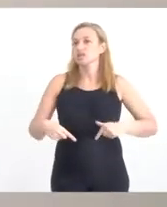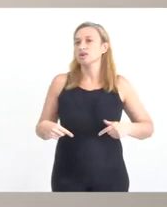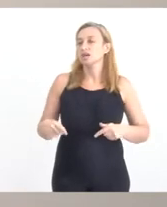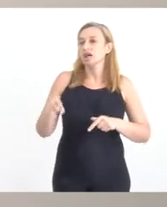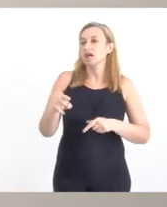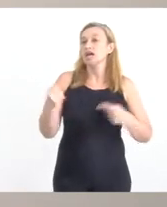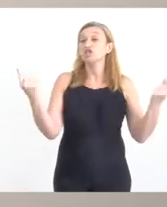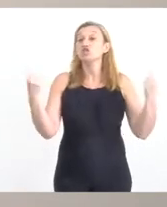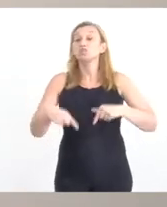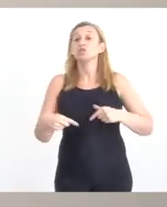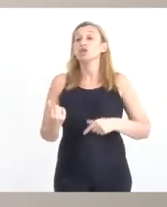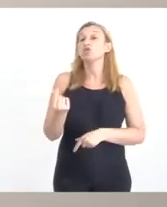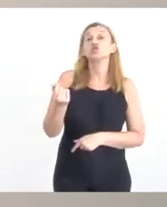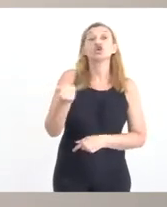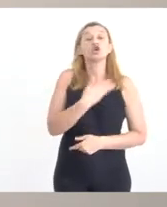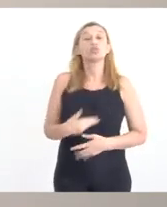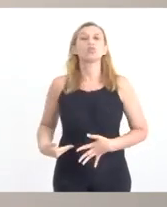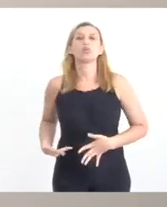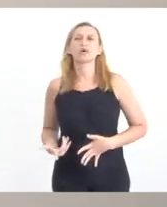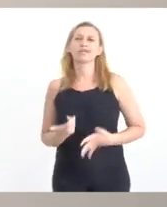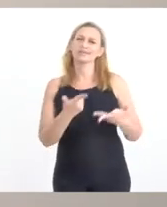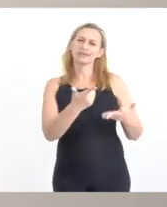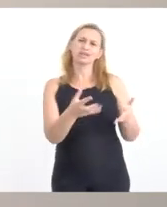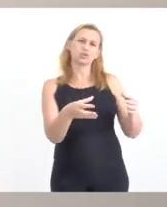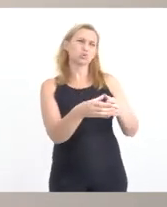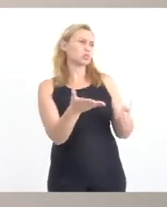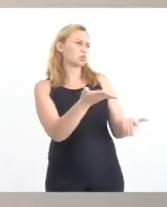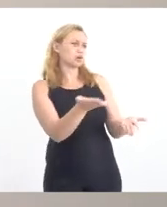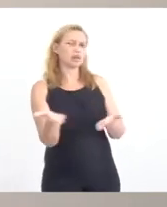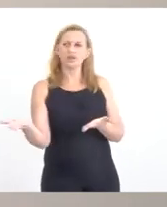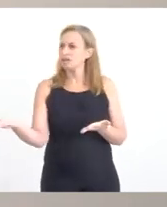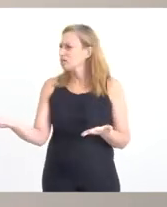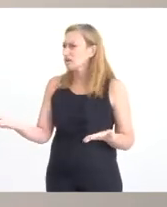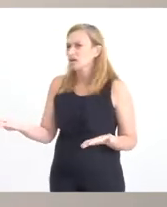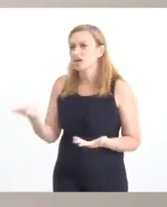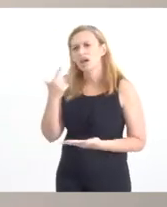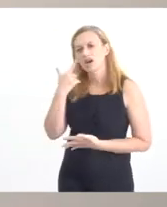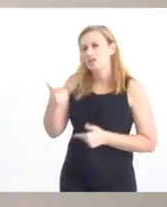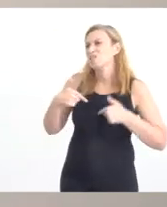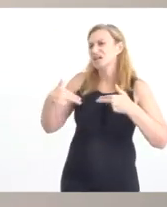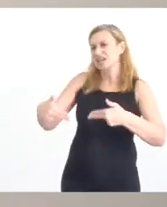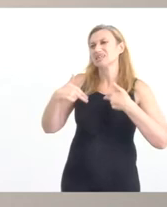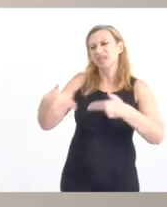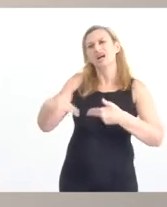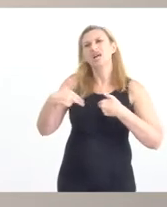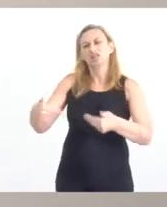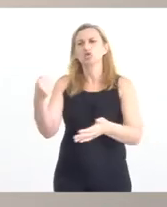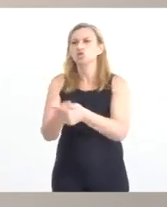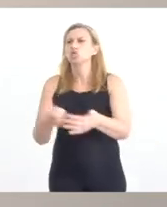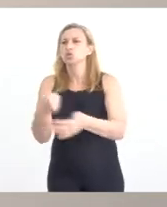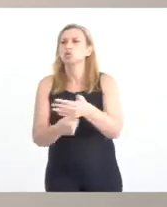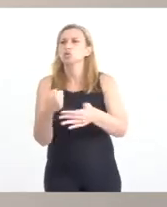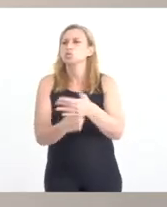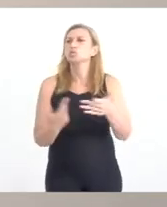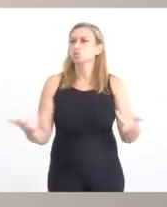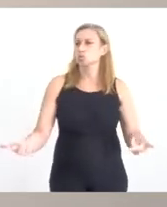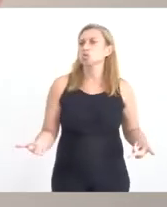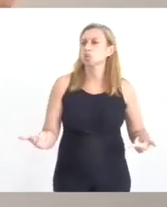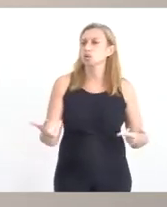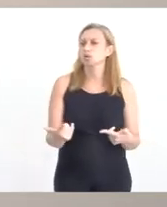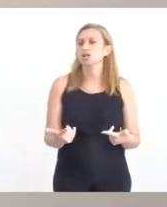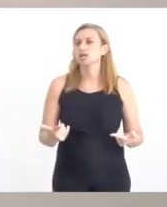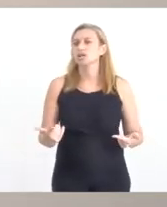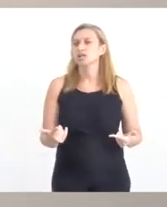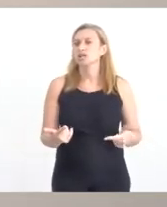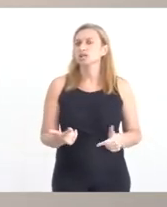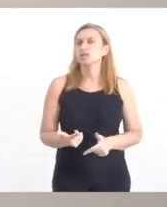Renata a gente tem que essa galera toda Que tá aqui ó gente militando gente de luta gente que tem raizamento gente que sem